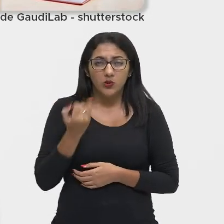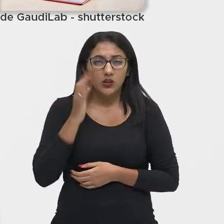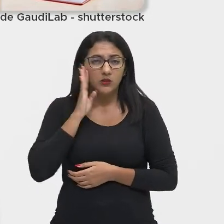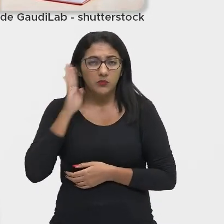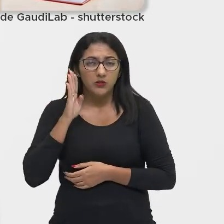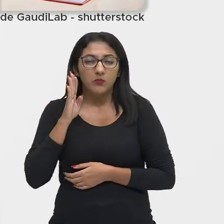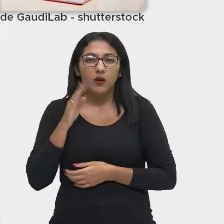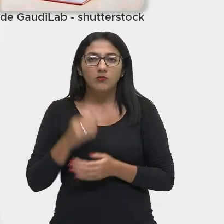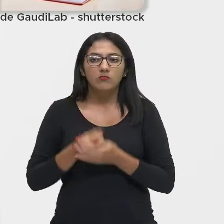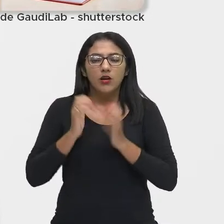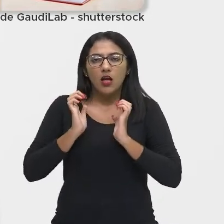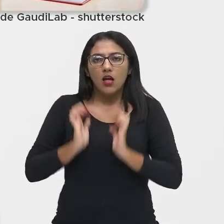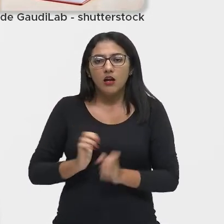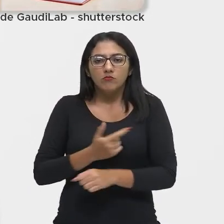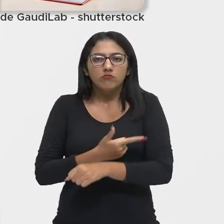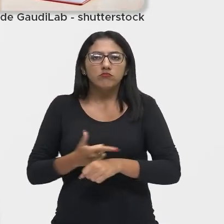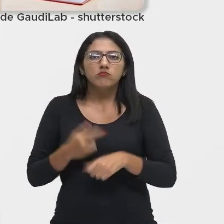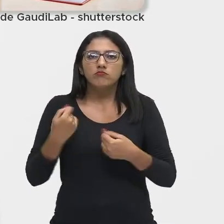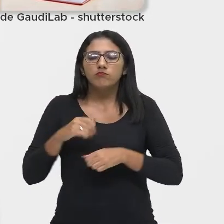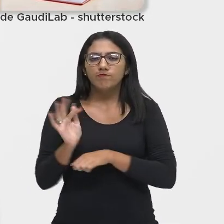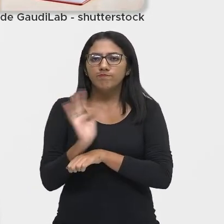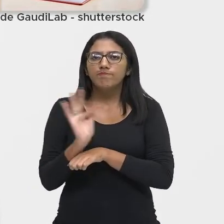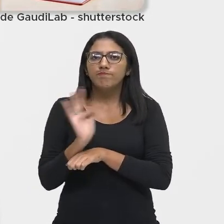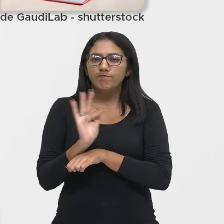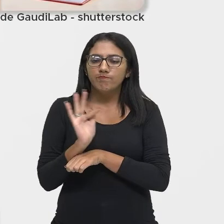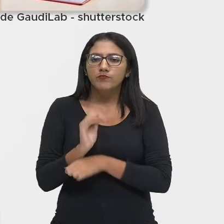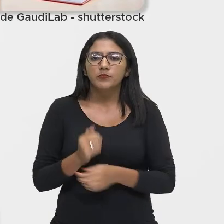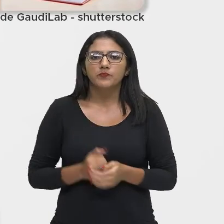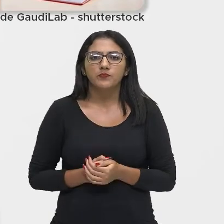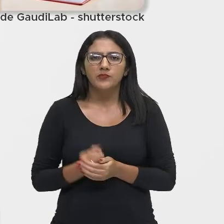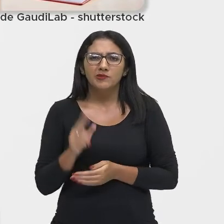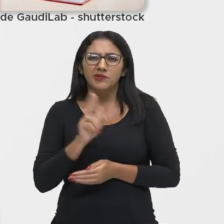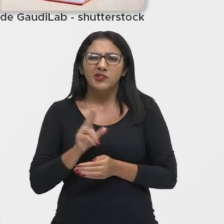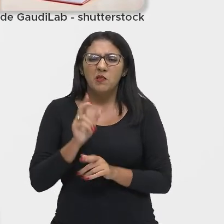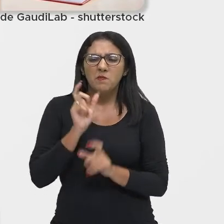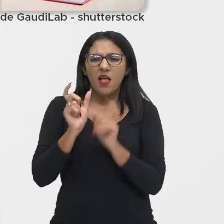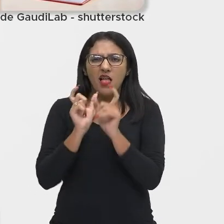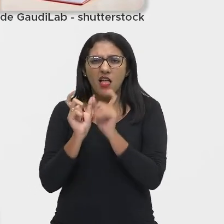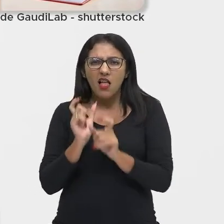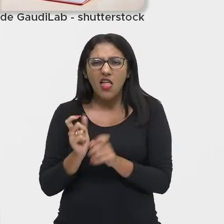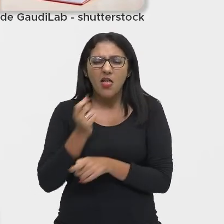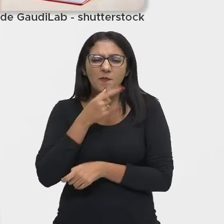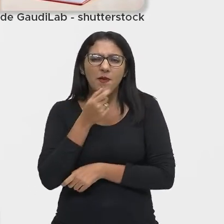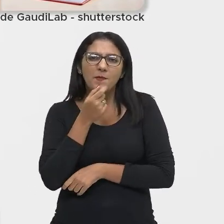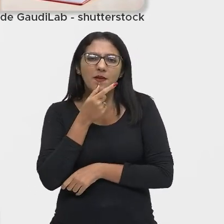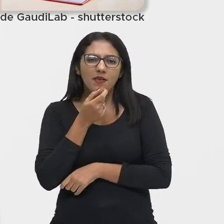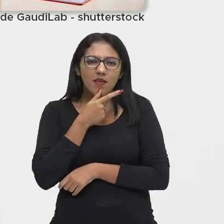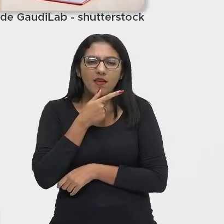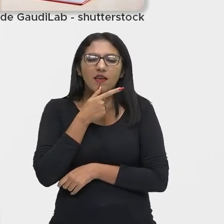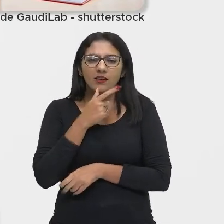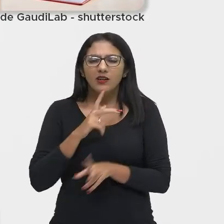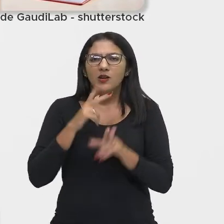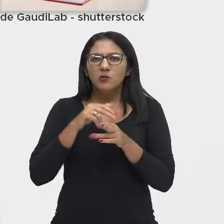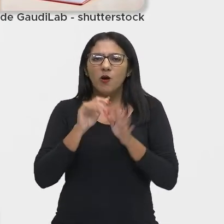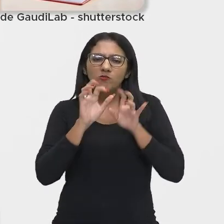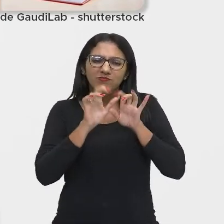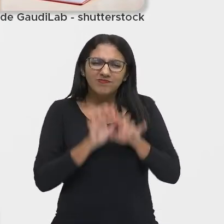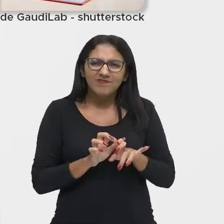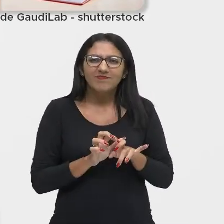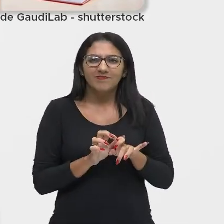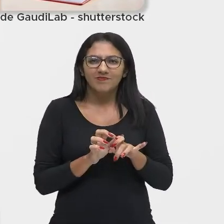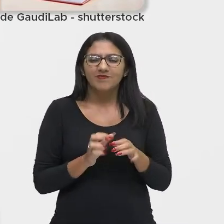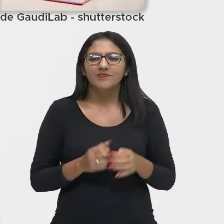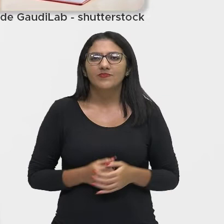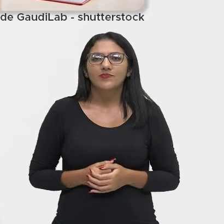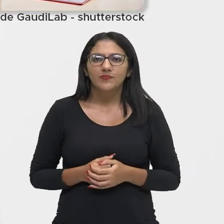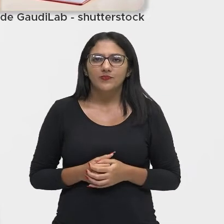a cordialidade e a formalidade, sem o uso de gírias e bordões de conversas, assim como os vícios de linguagens,